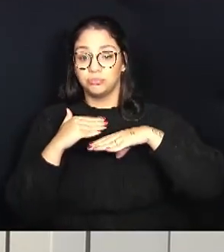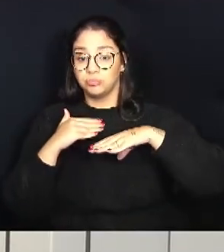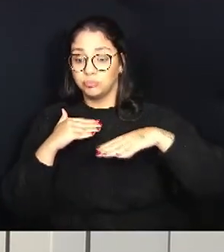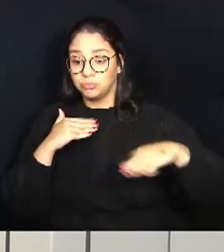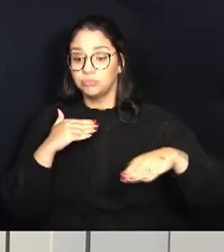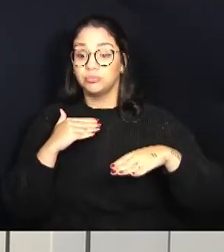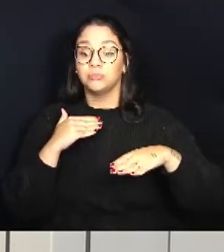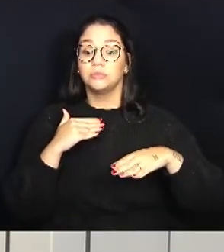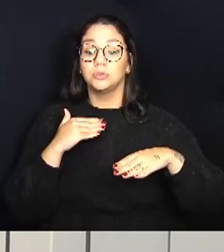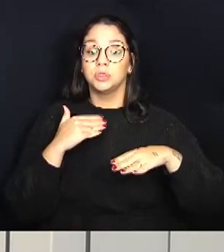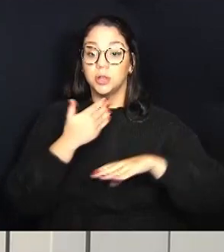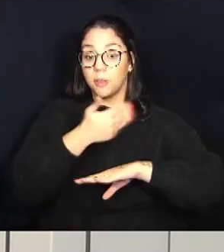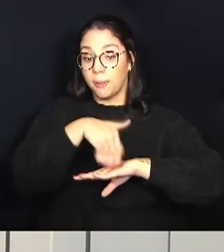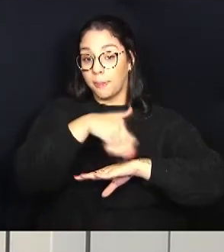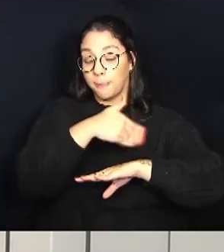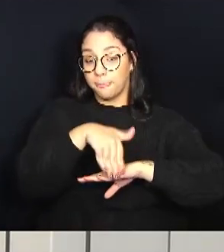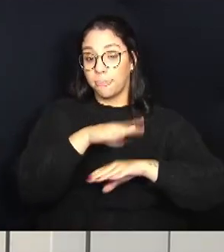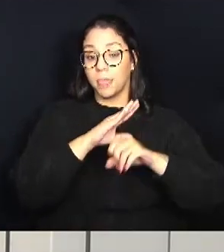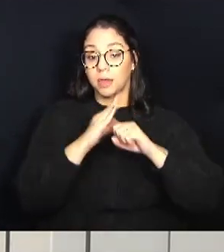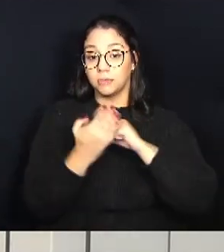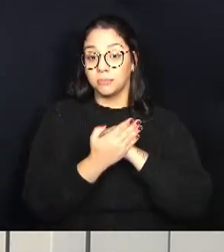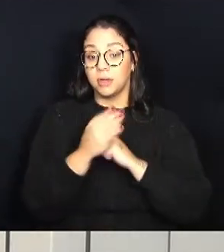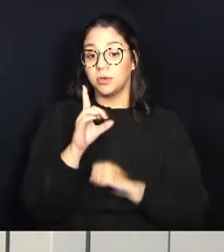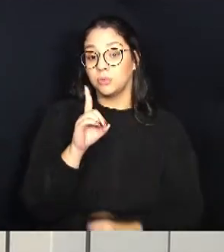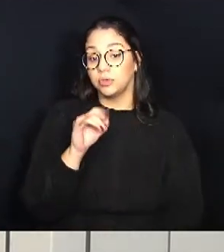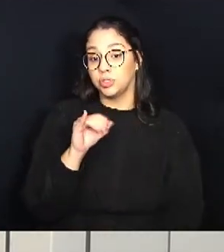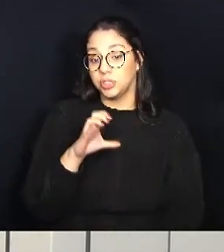uma das vias do bairro DIC 5.